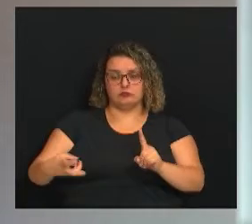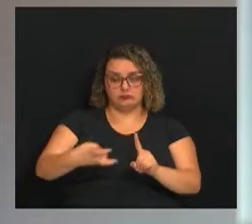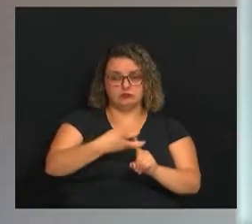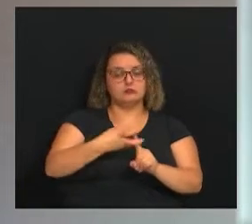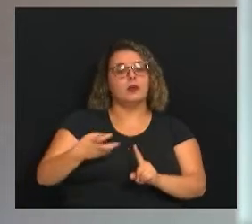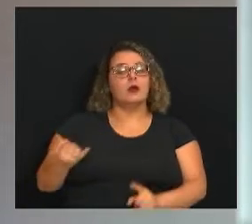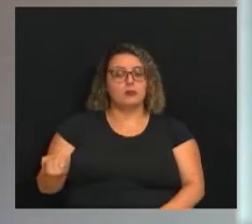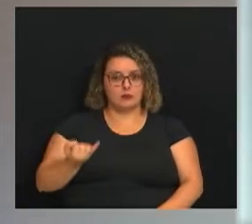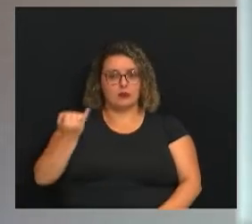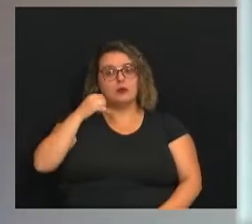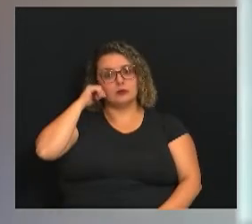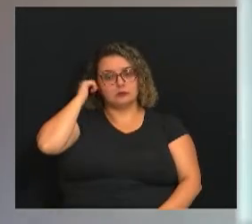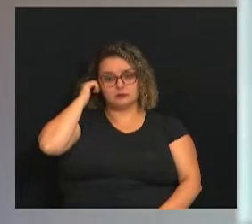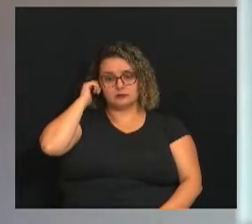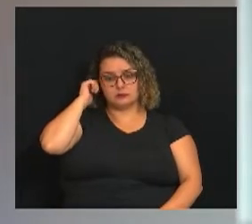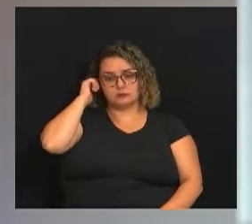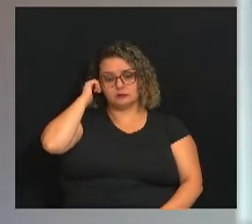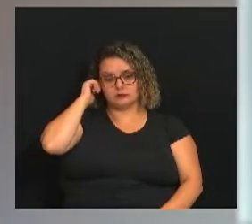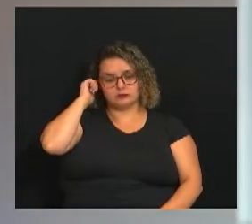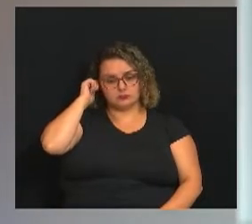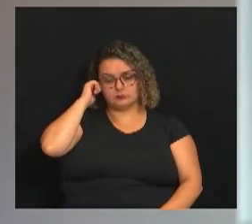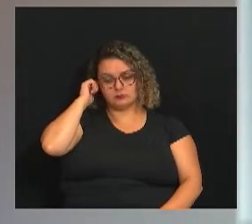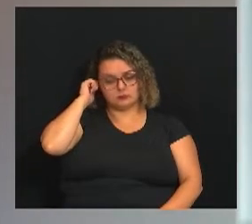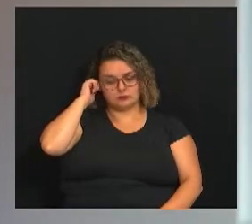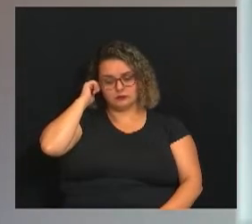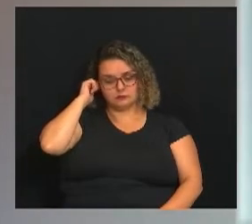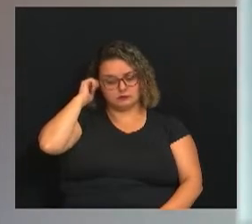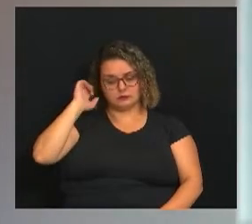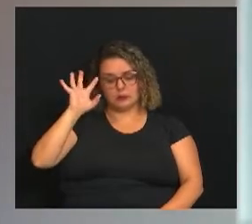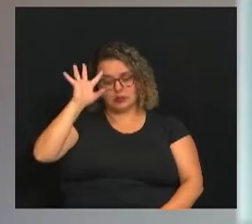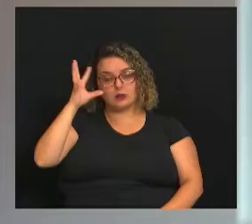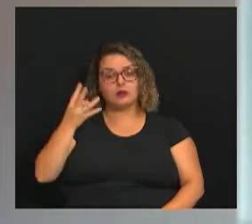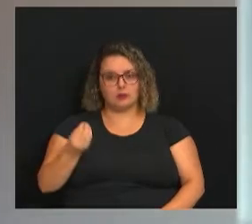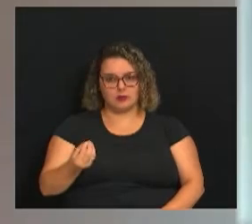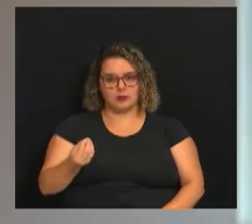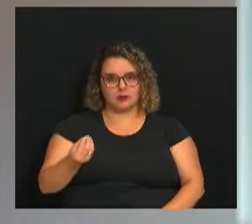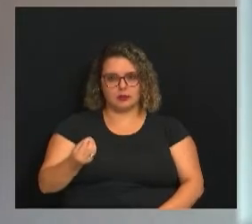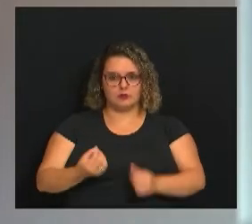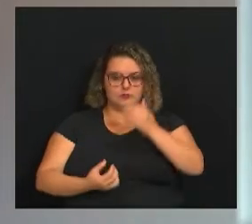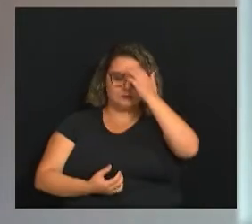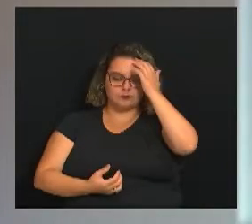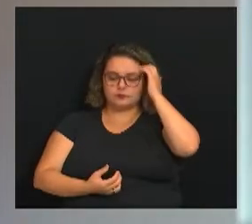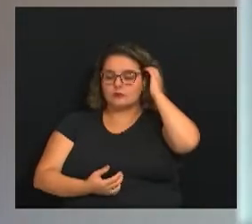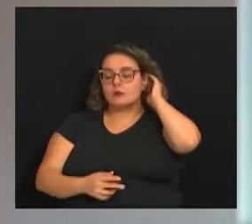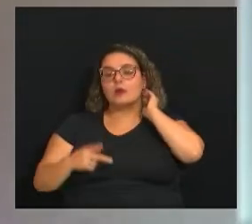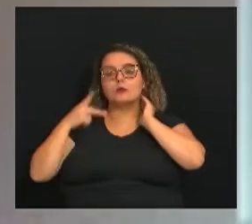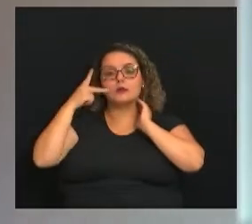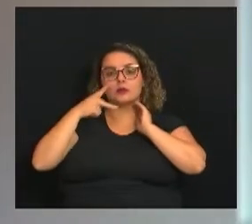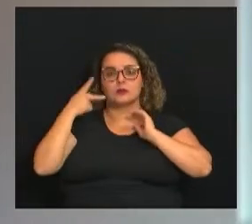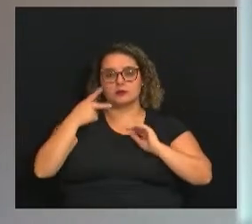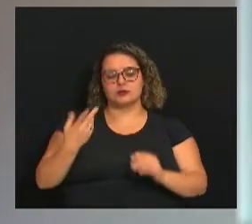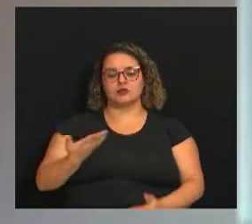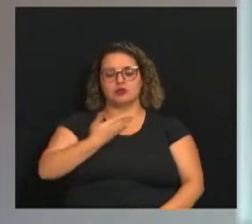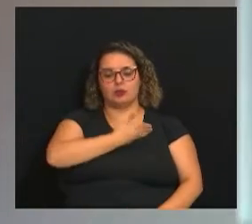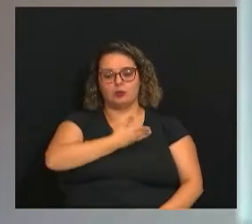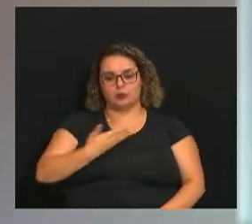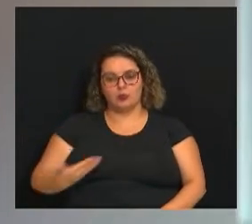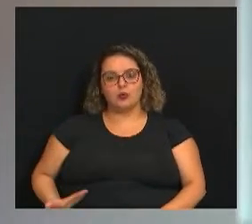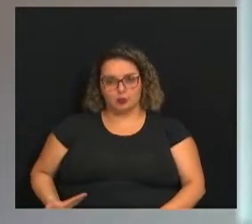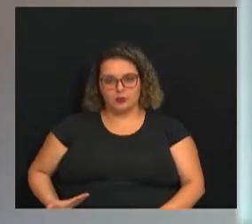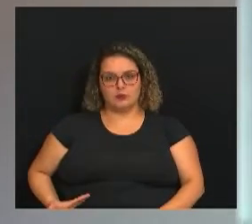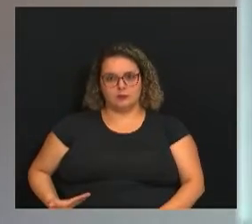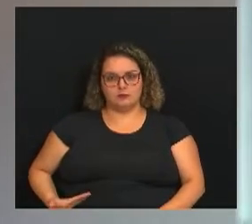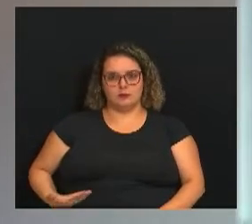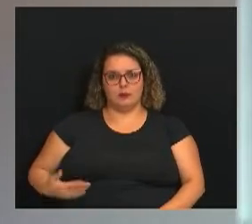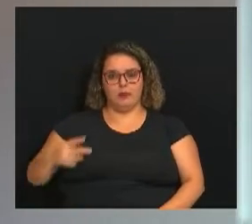importante, para compreender o quanto essa política pública do SUS, a política de